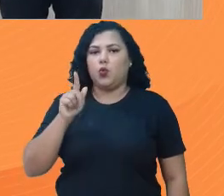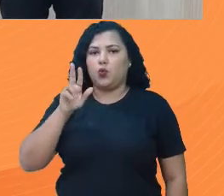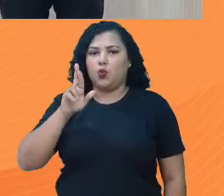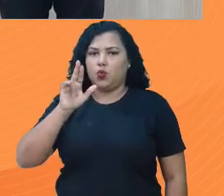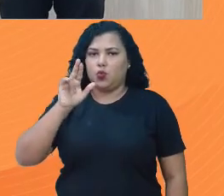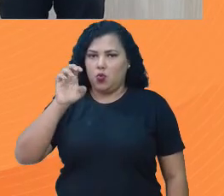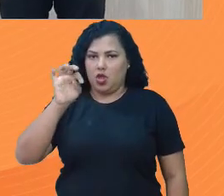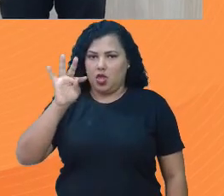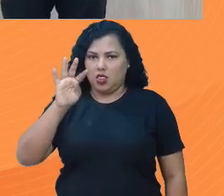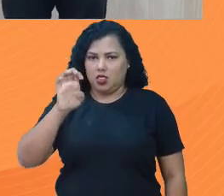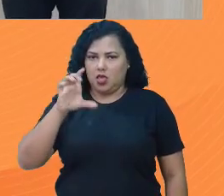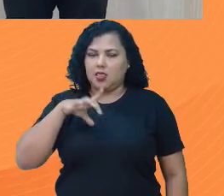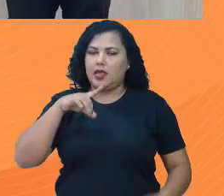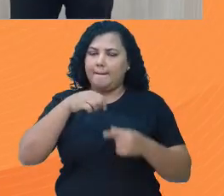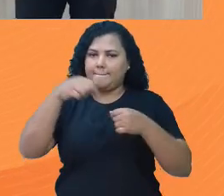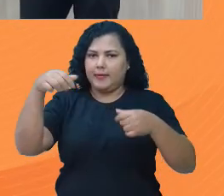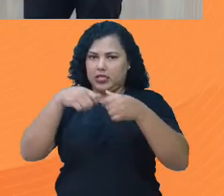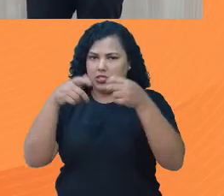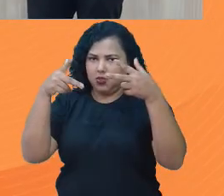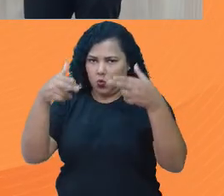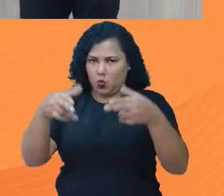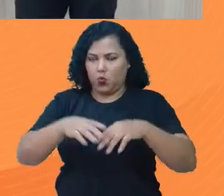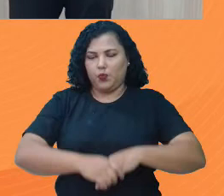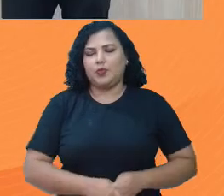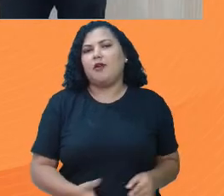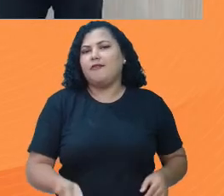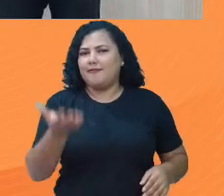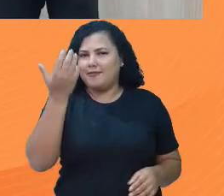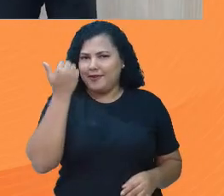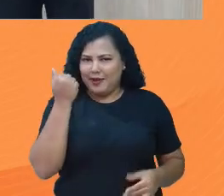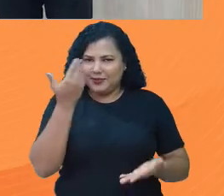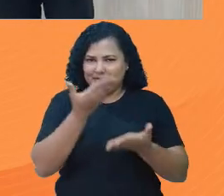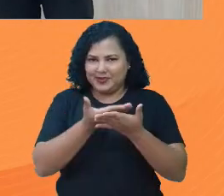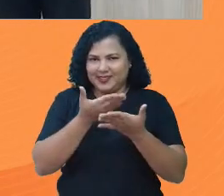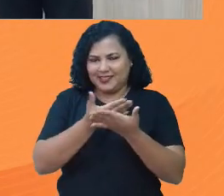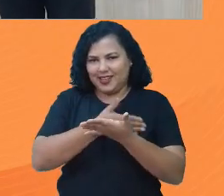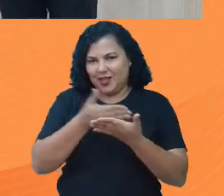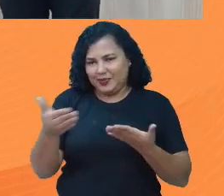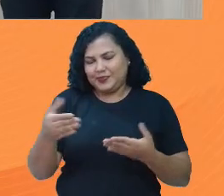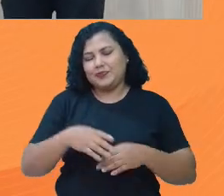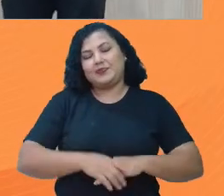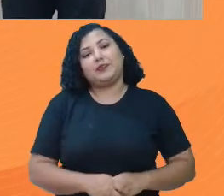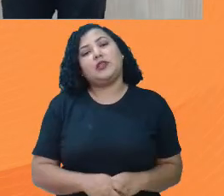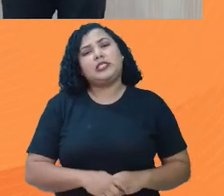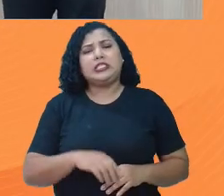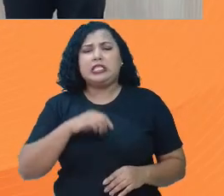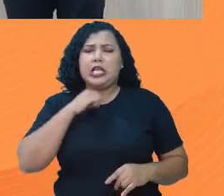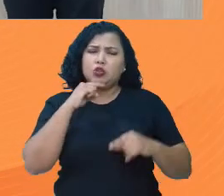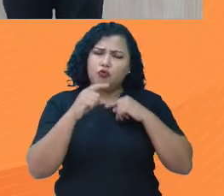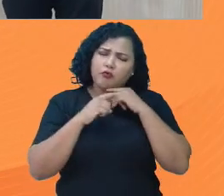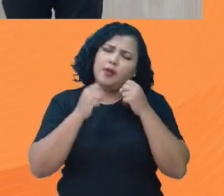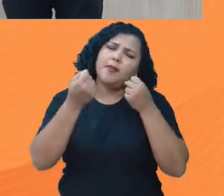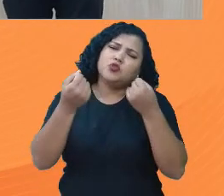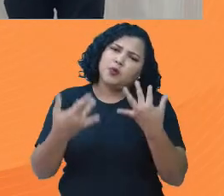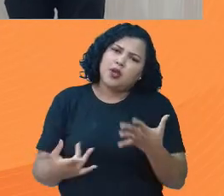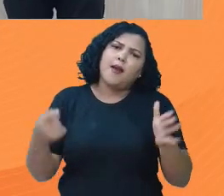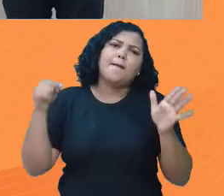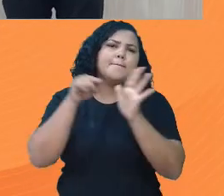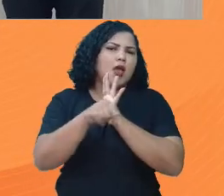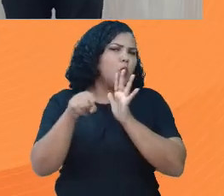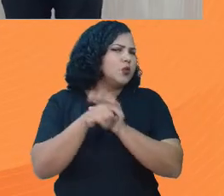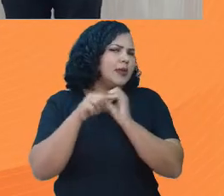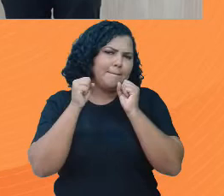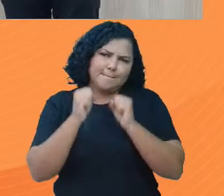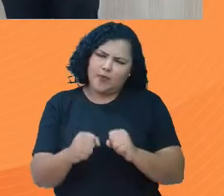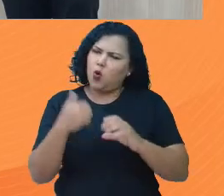que têm a mesma medida, tá bom? Então vamos embora para a aula de hoje. Qualquer dúvida você fala, certo? Pergunta, pode incomodar